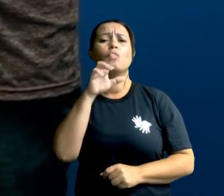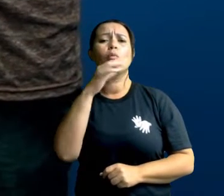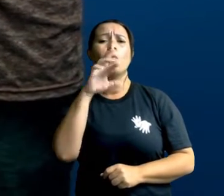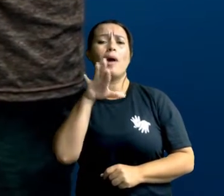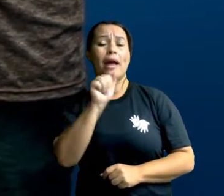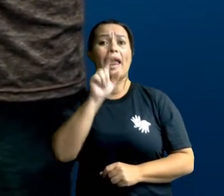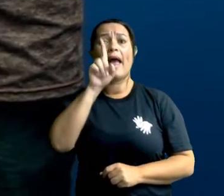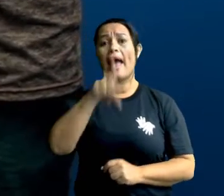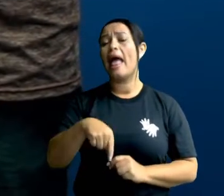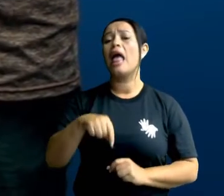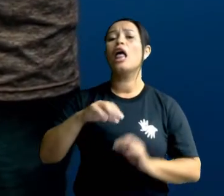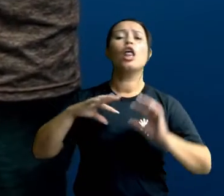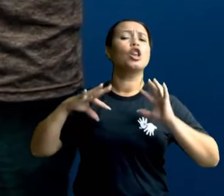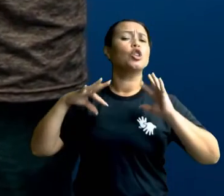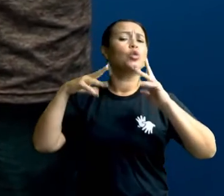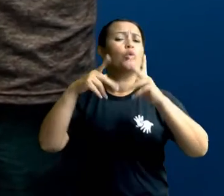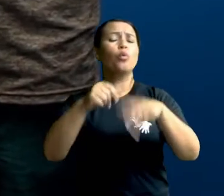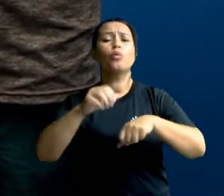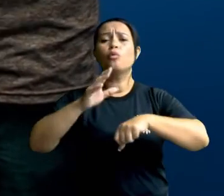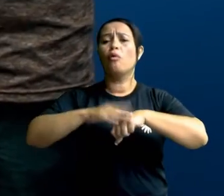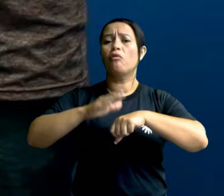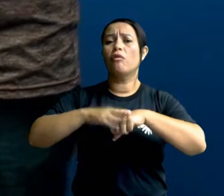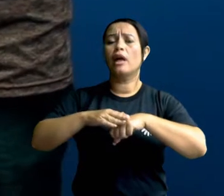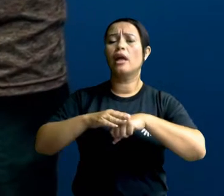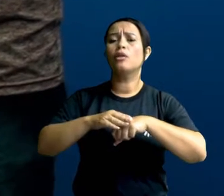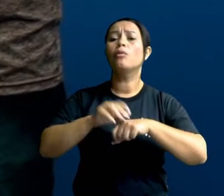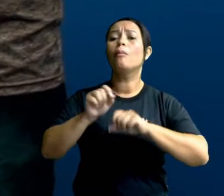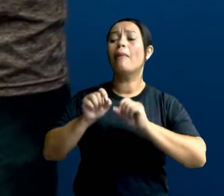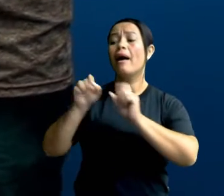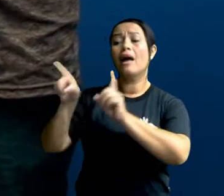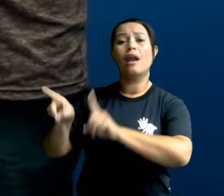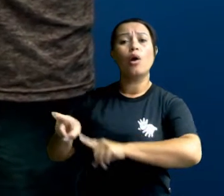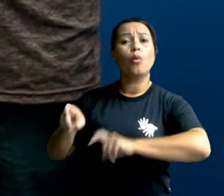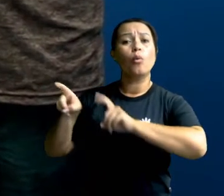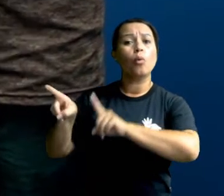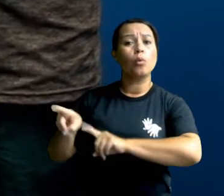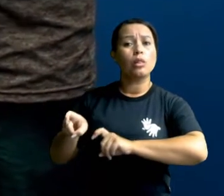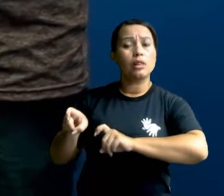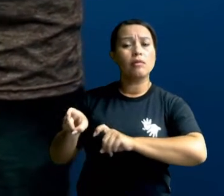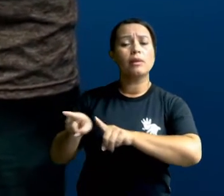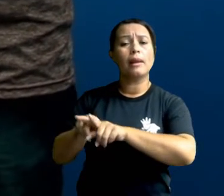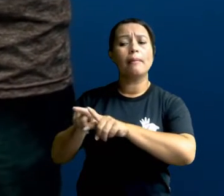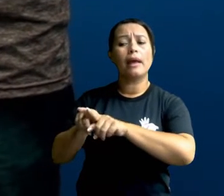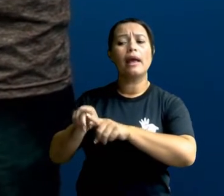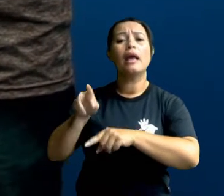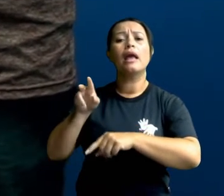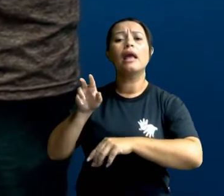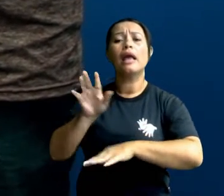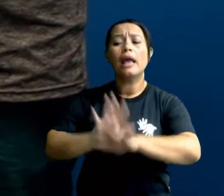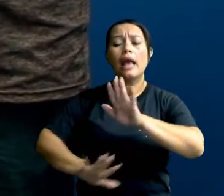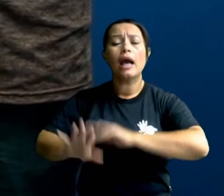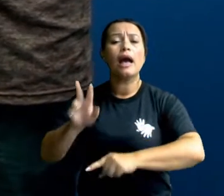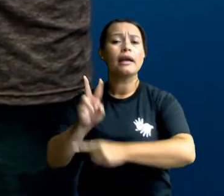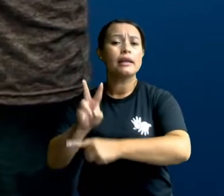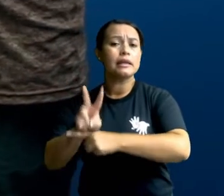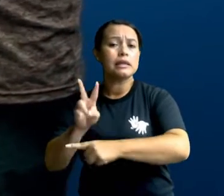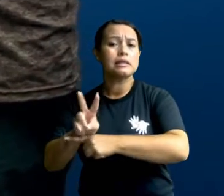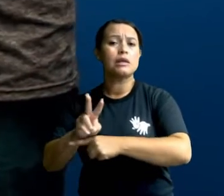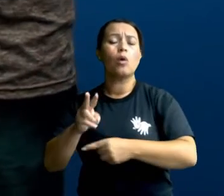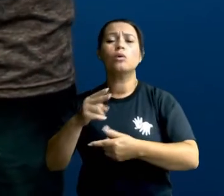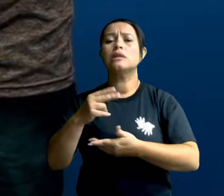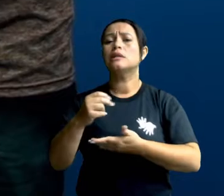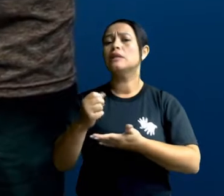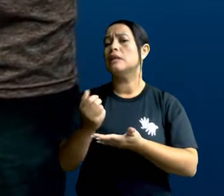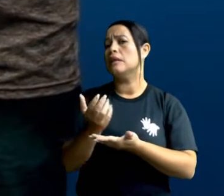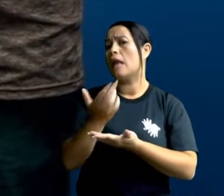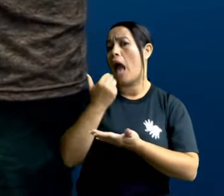é toda aquela atividade realizada para o cultivo e a criação voltada para a produção